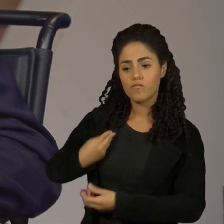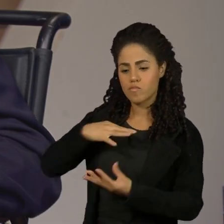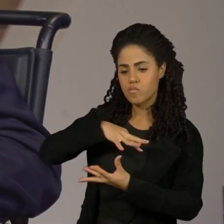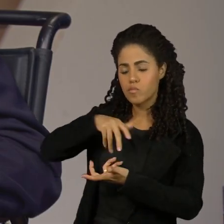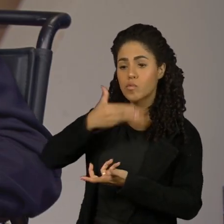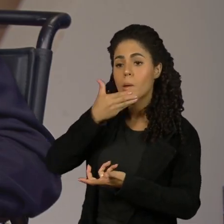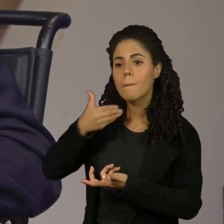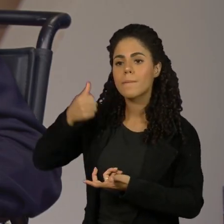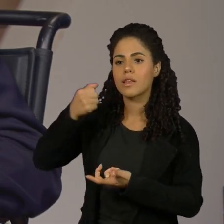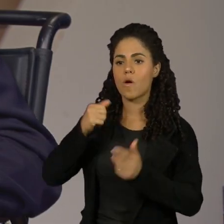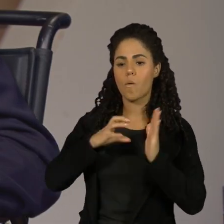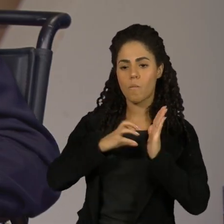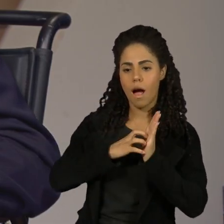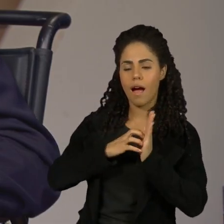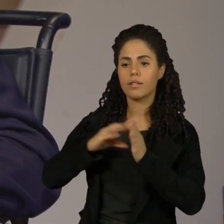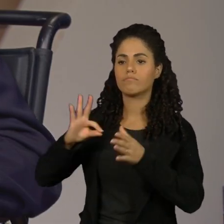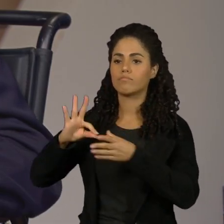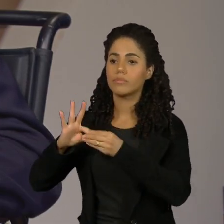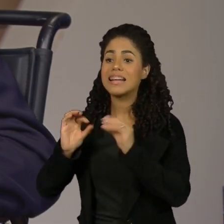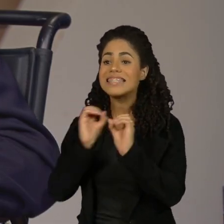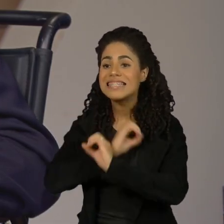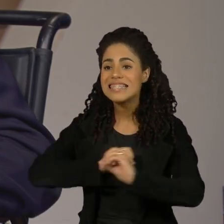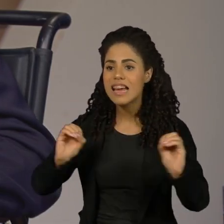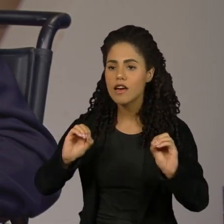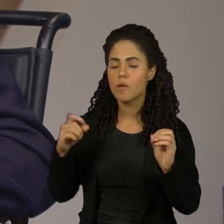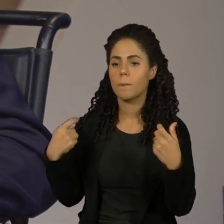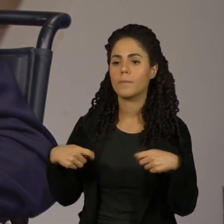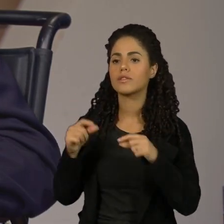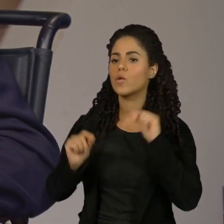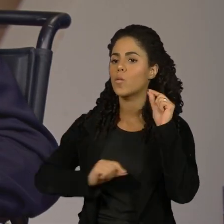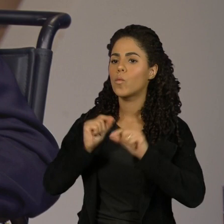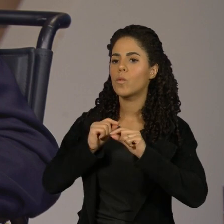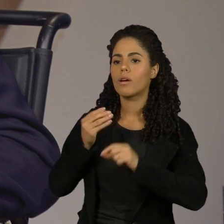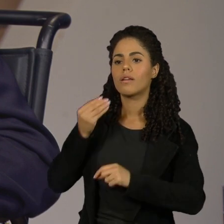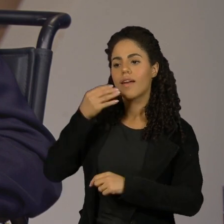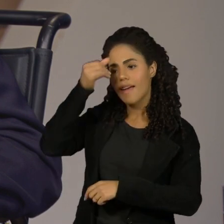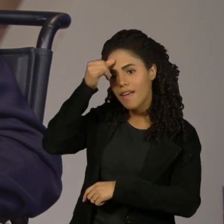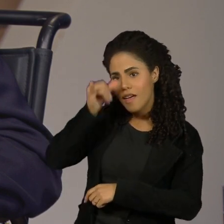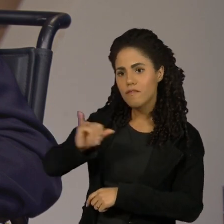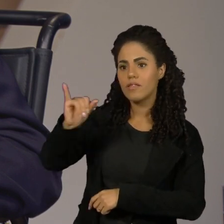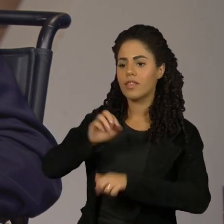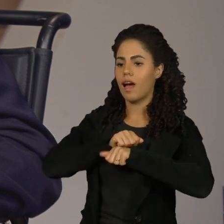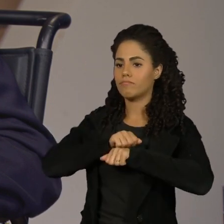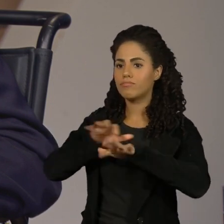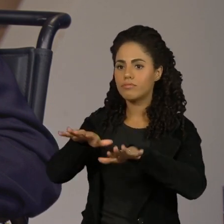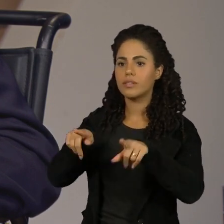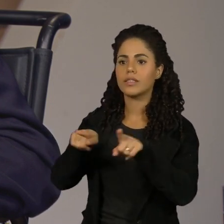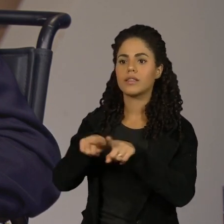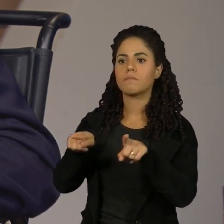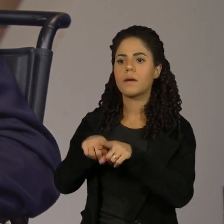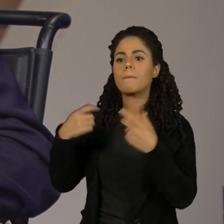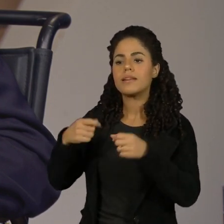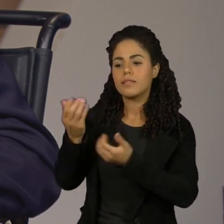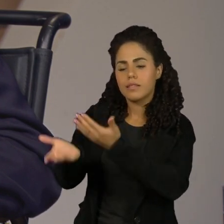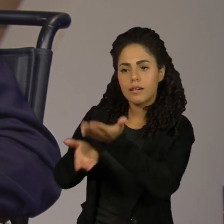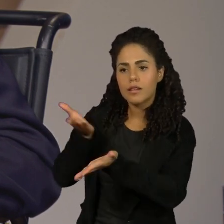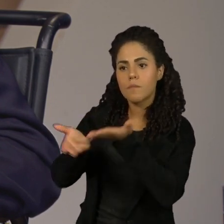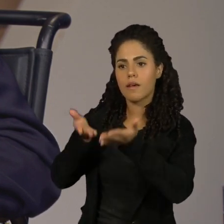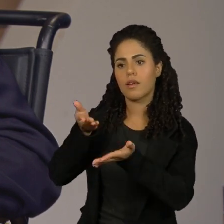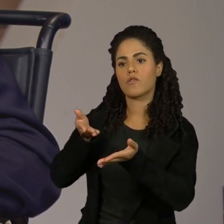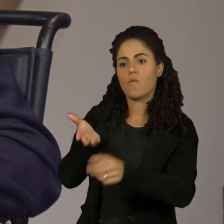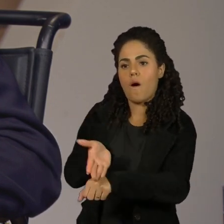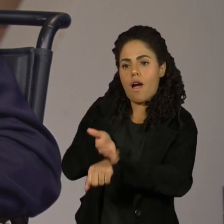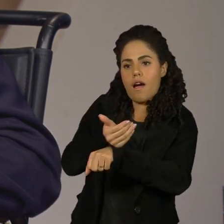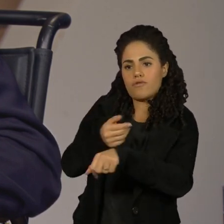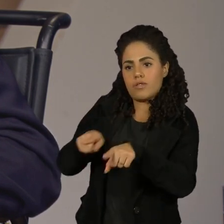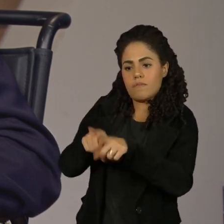sem AIDS e sem HIV, a gente vai ter que impedir a transmissão, fazer prevenção. Tratando, a gente consegue